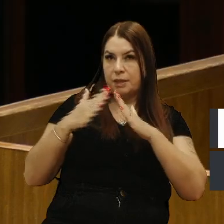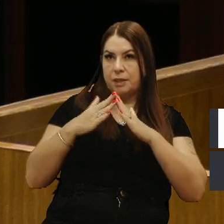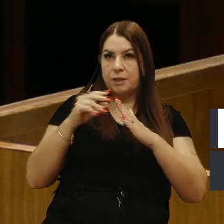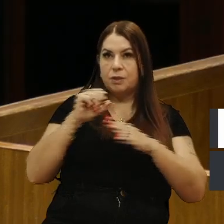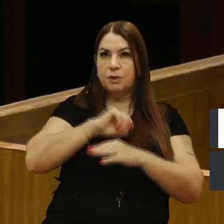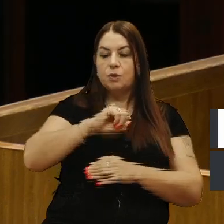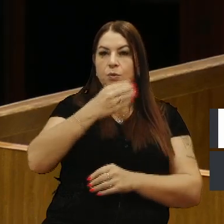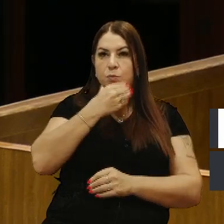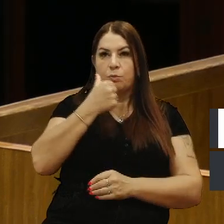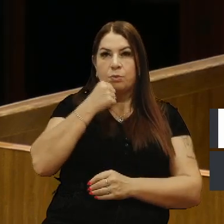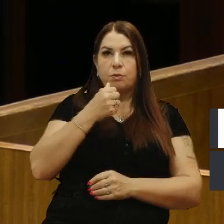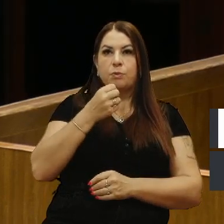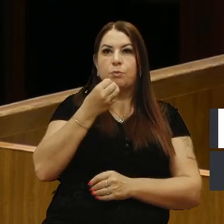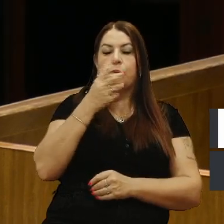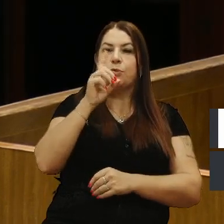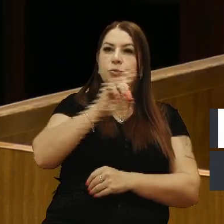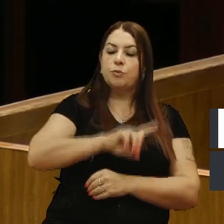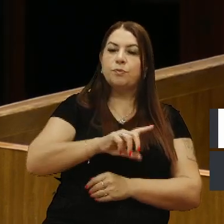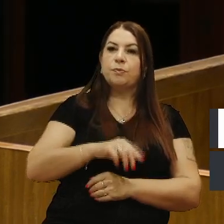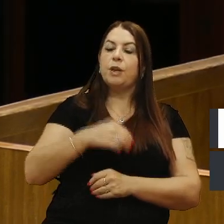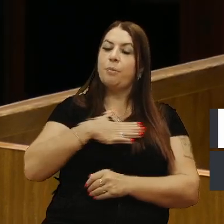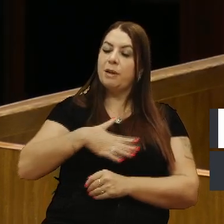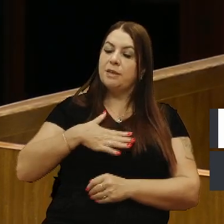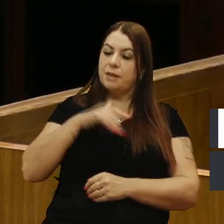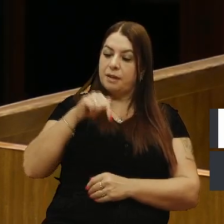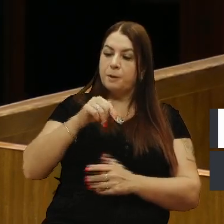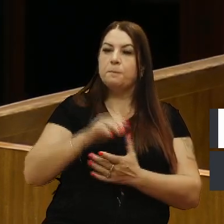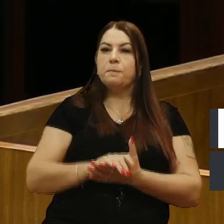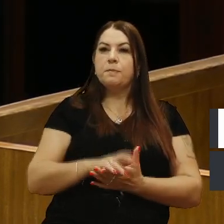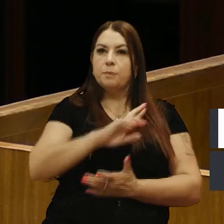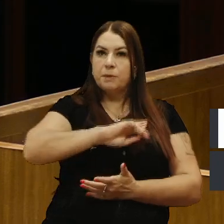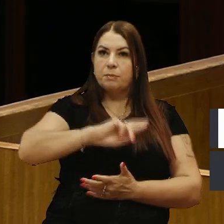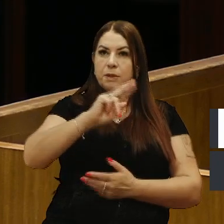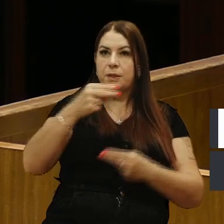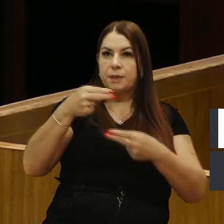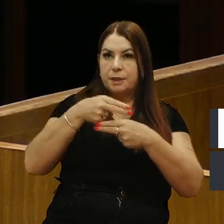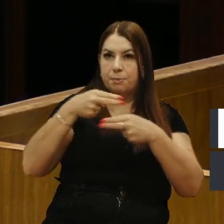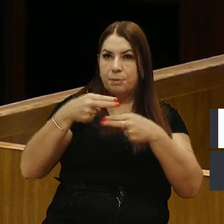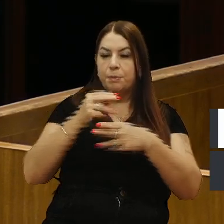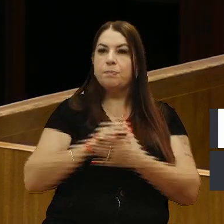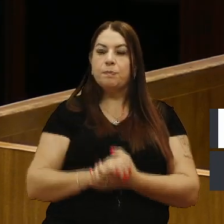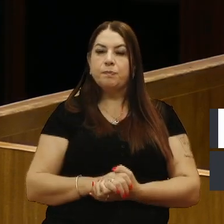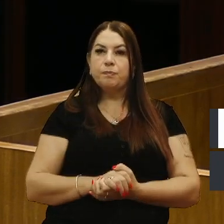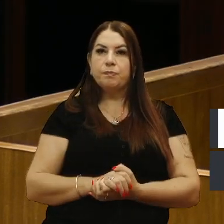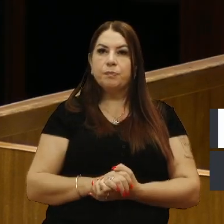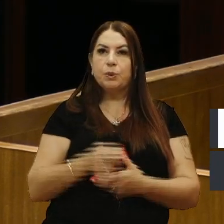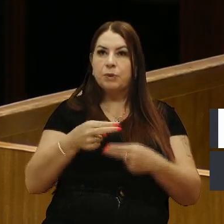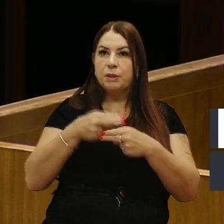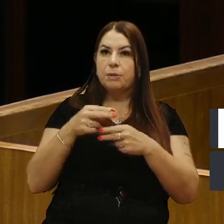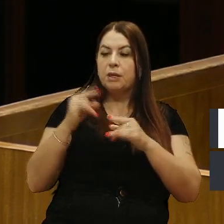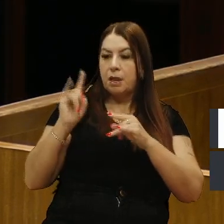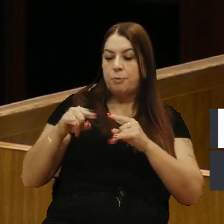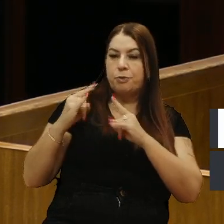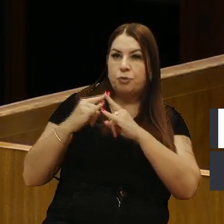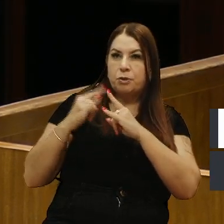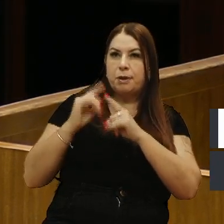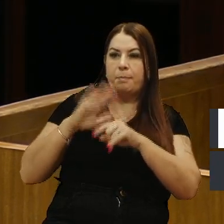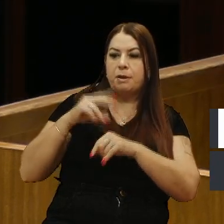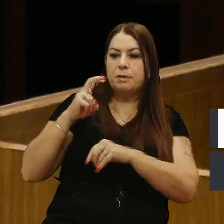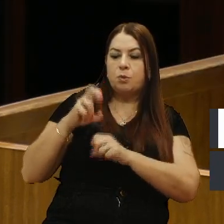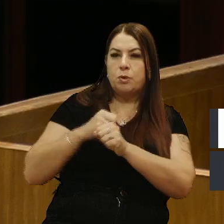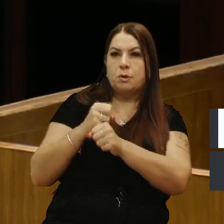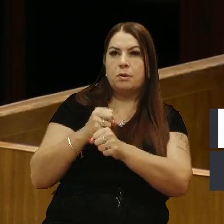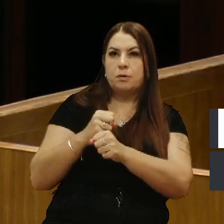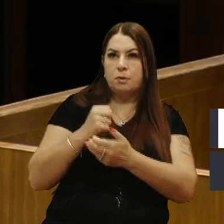senhoras e senhores, bom dia. É um prazer estar aqui representando o SEBRAE. O SEBRAE é a instituição que há mais de 50